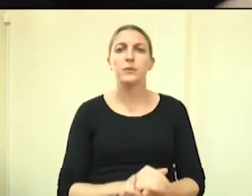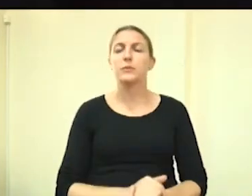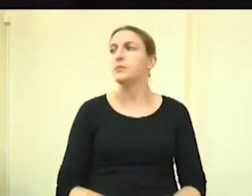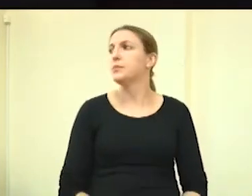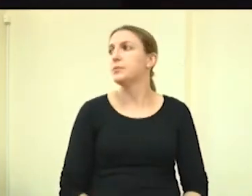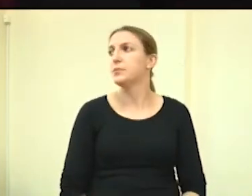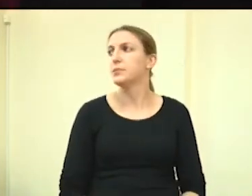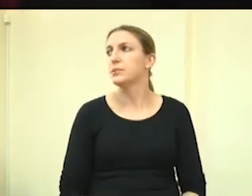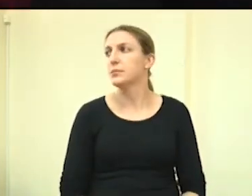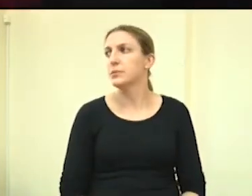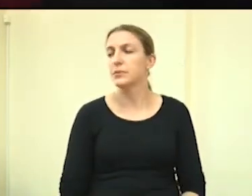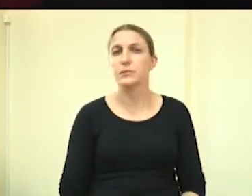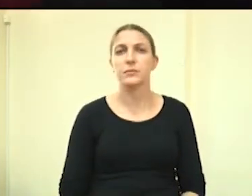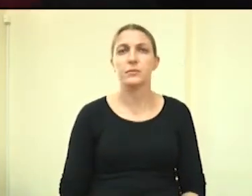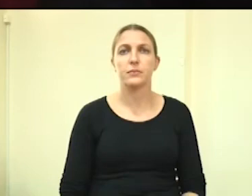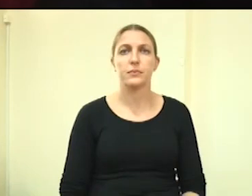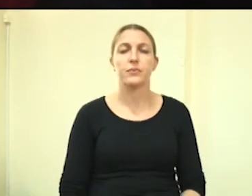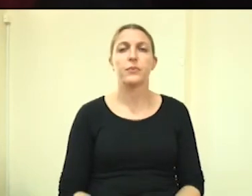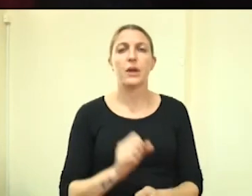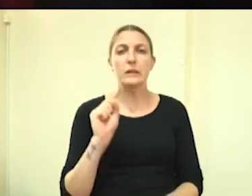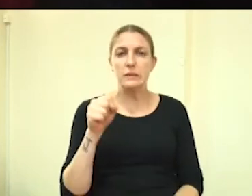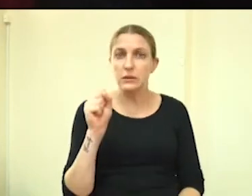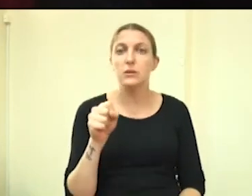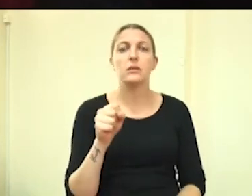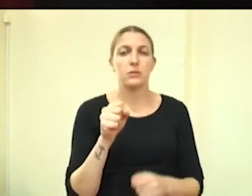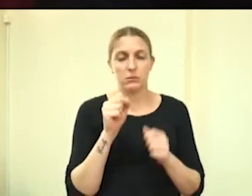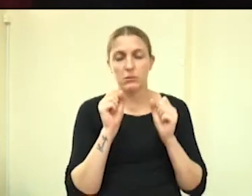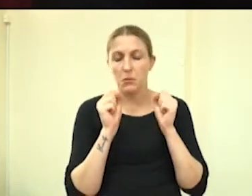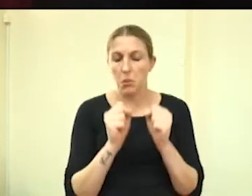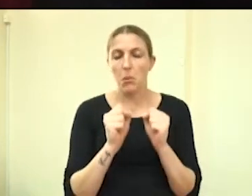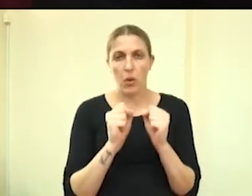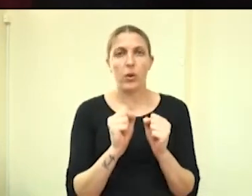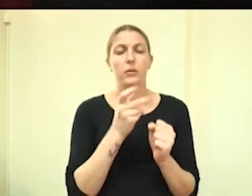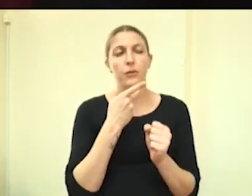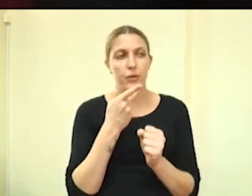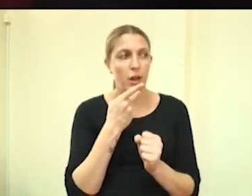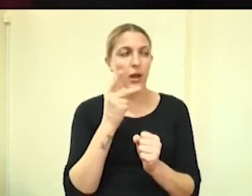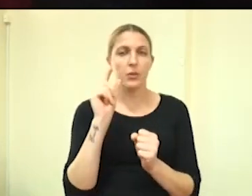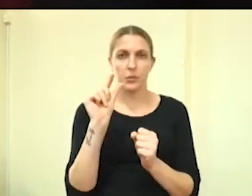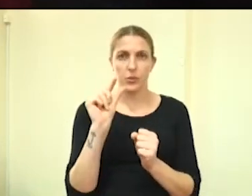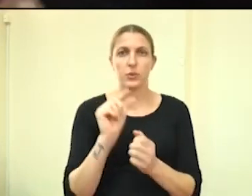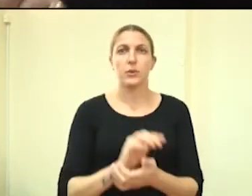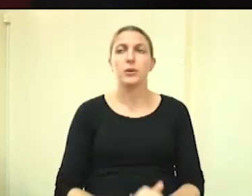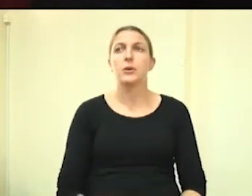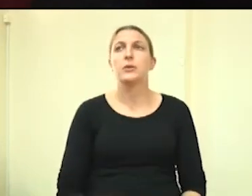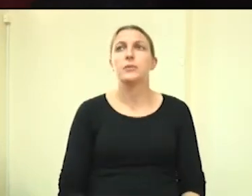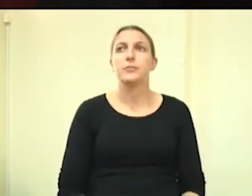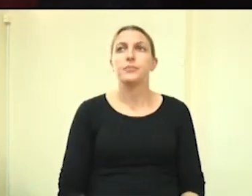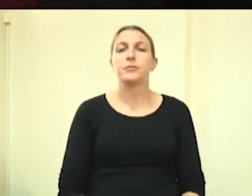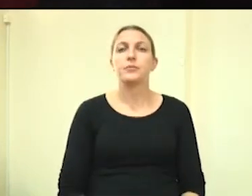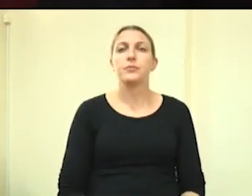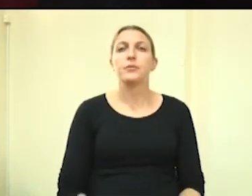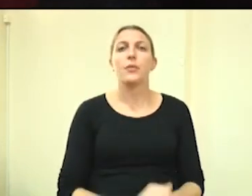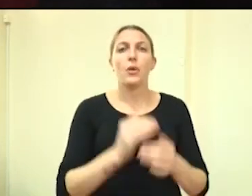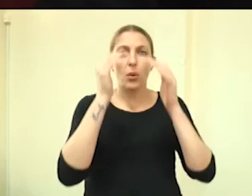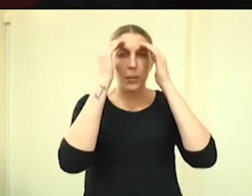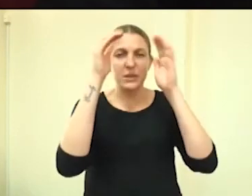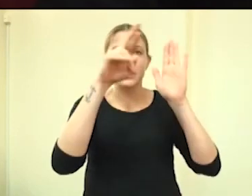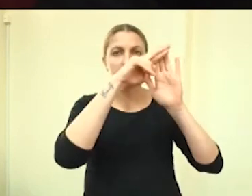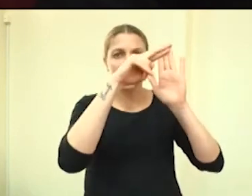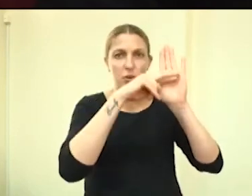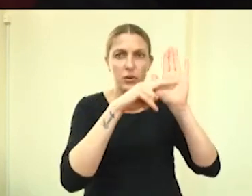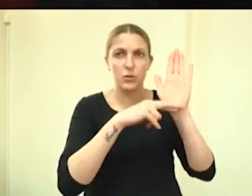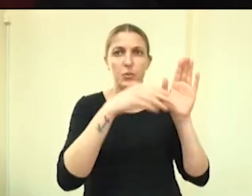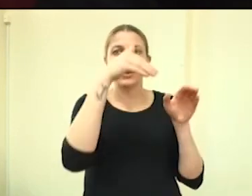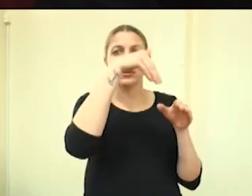sabe no momento, e vamos considerar um período de fala, então, para que o senhor possa usar. Conforme regimento interno, então, solicito